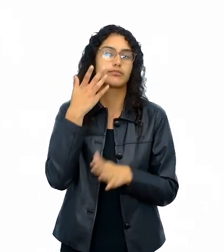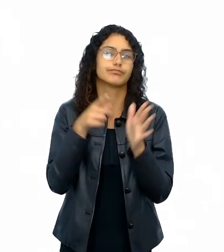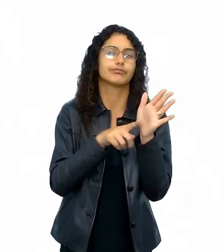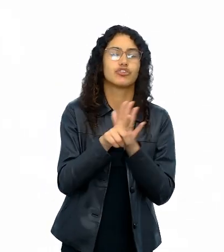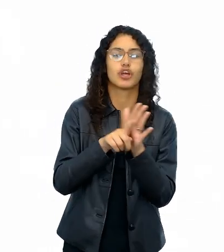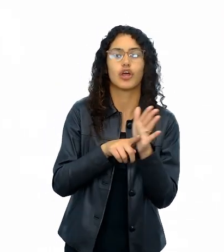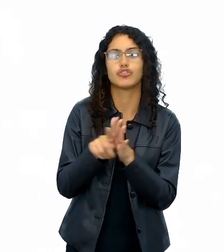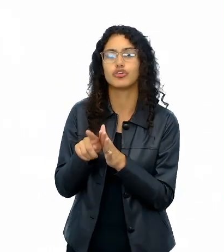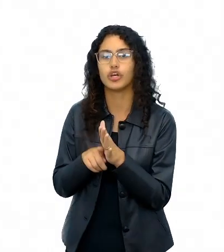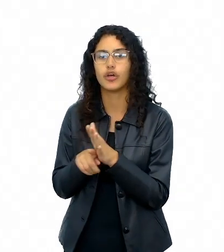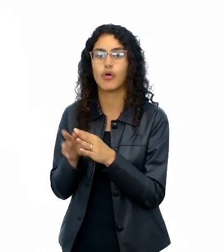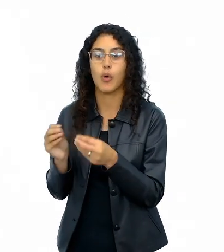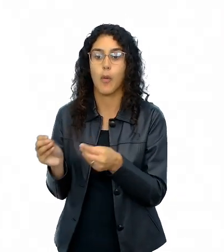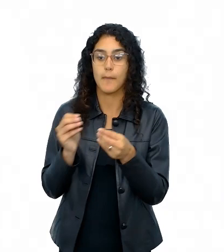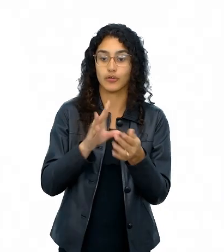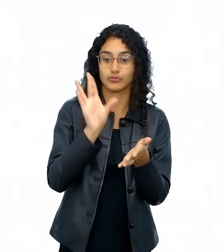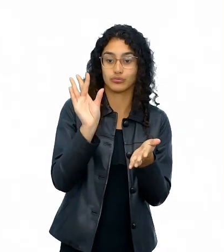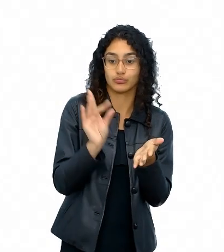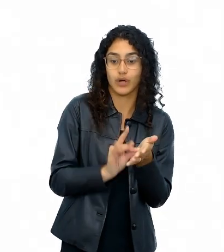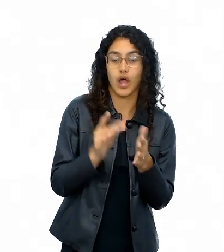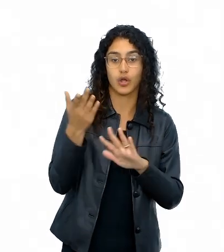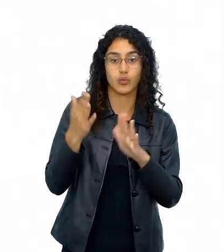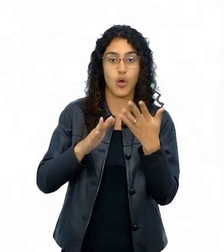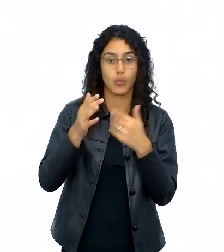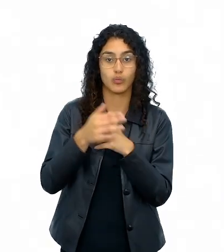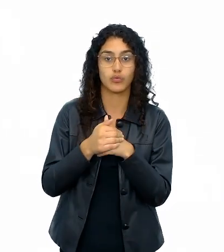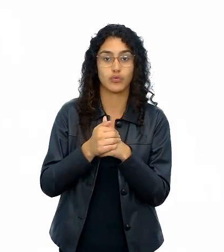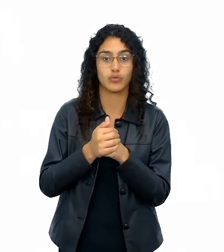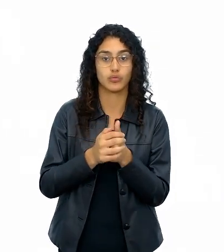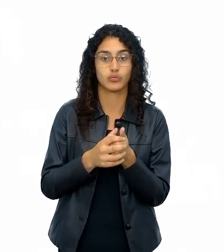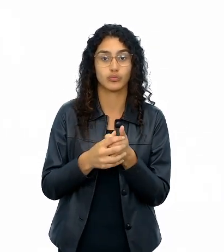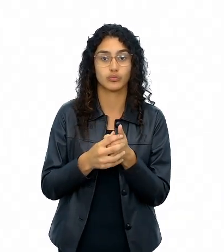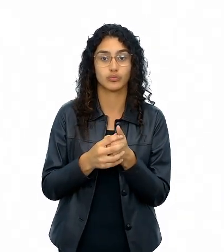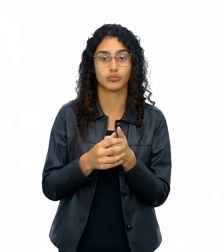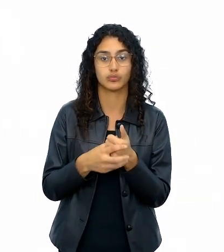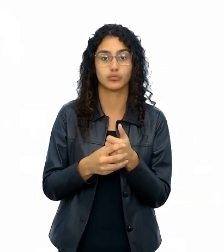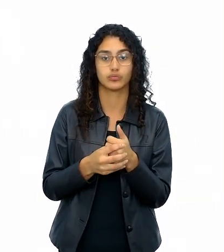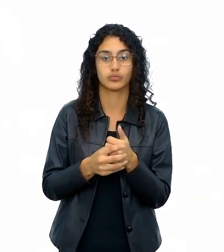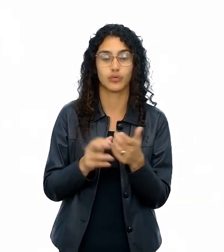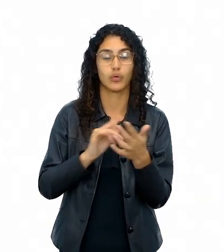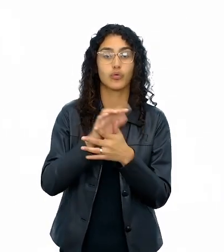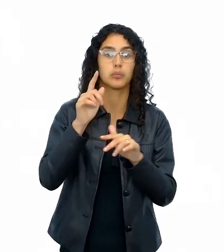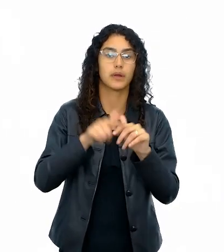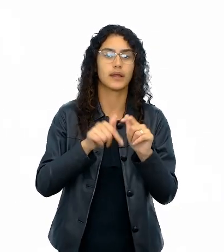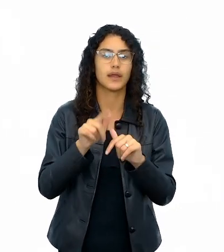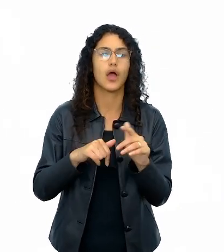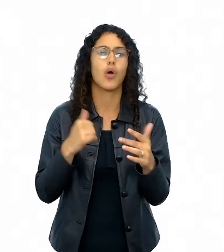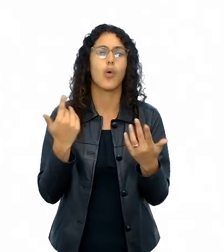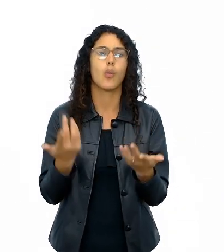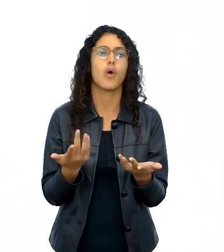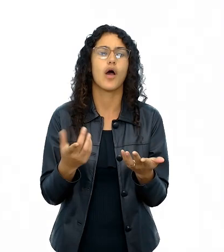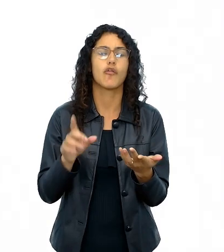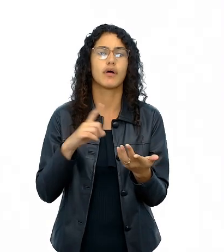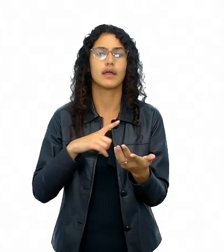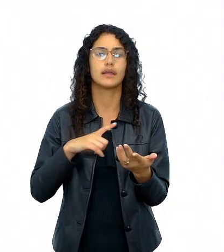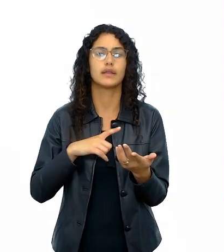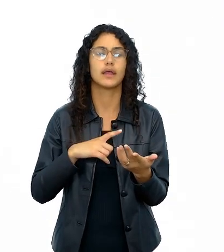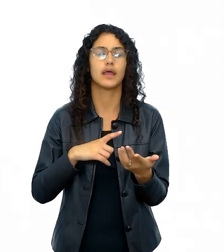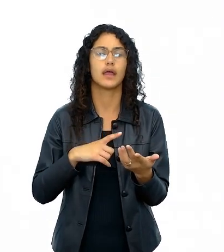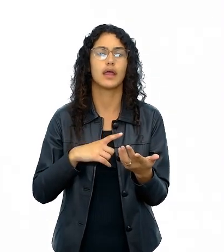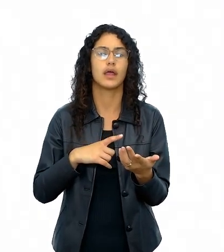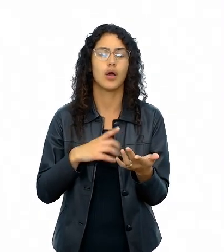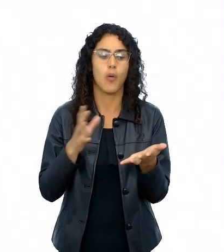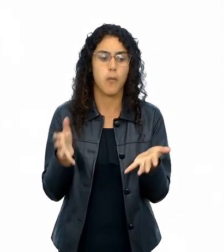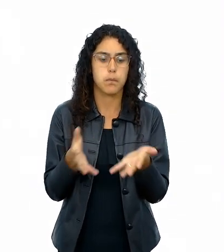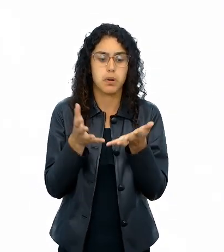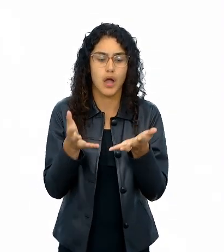investigativa, né? Dar ali alguns outros materiais, qual será que vai ter reação,